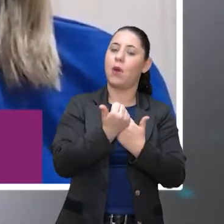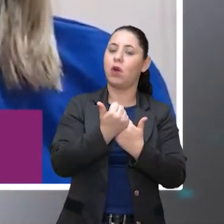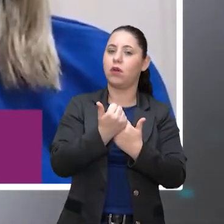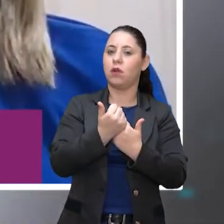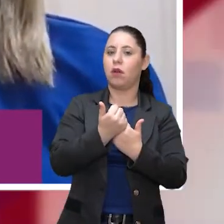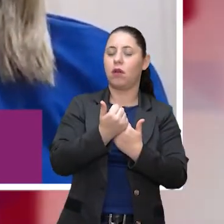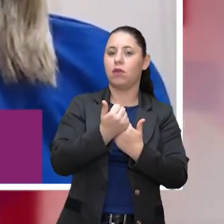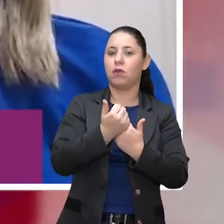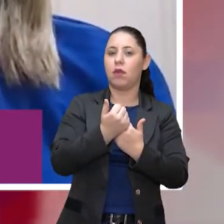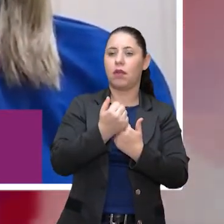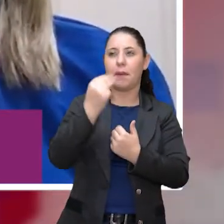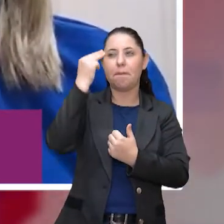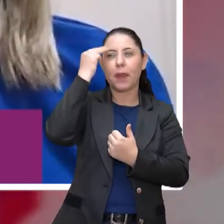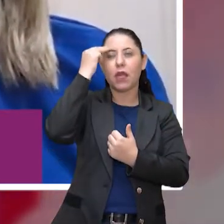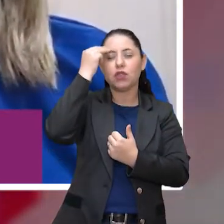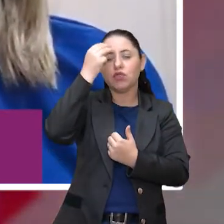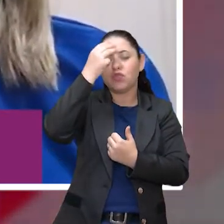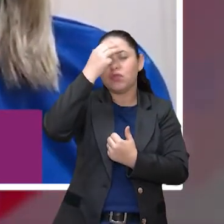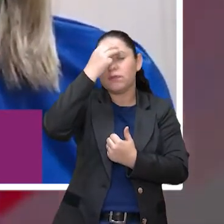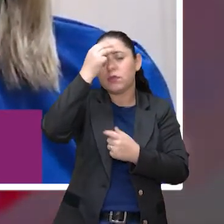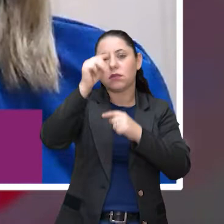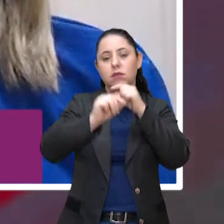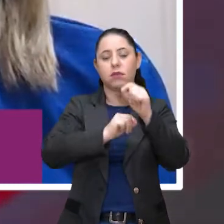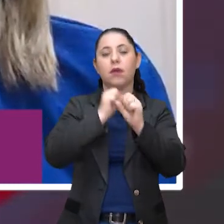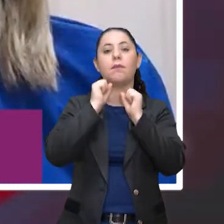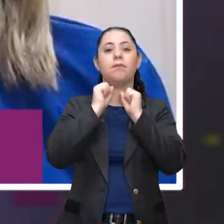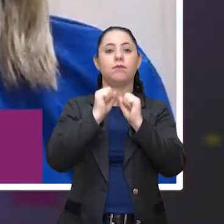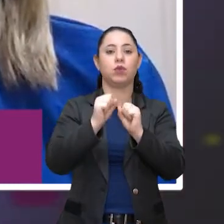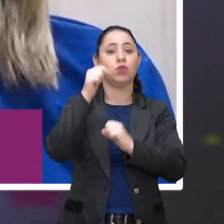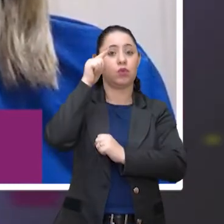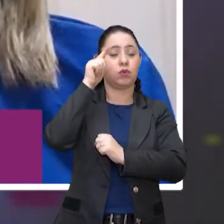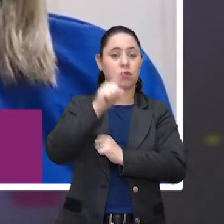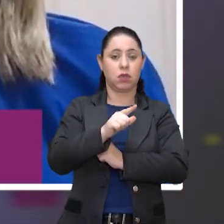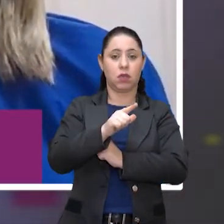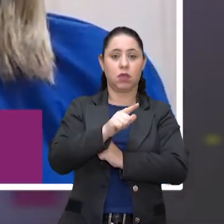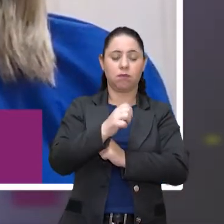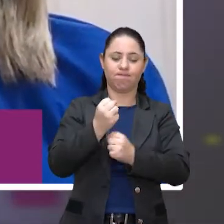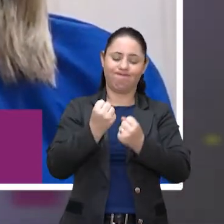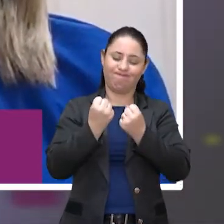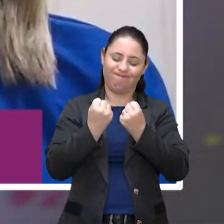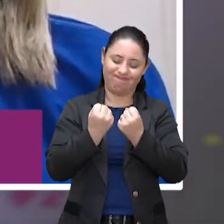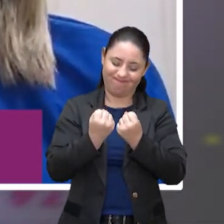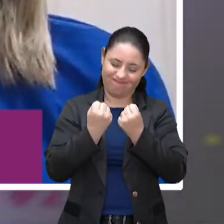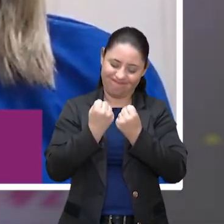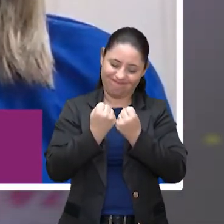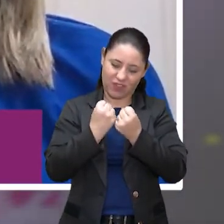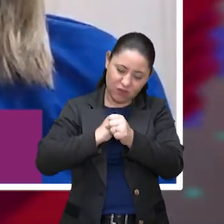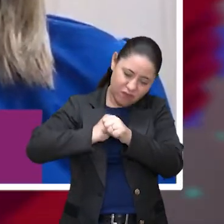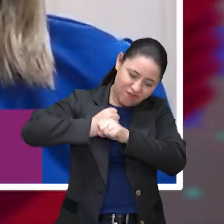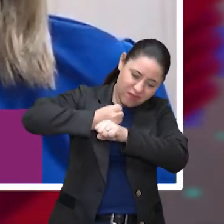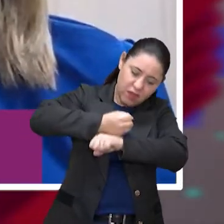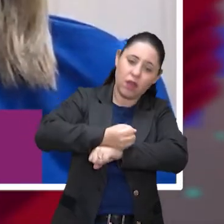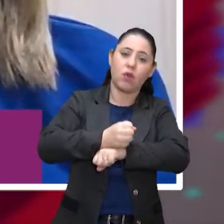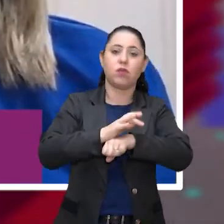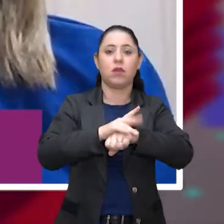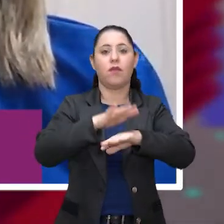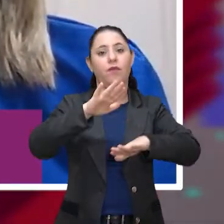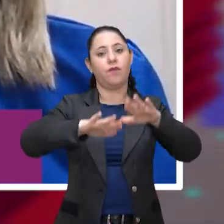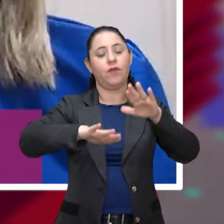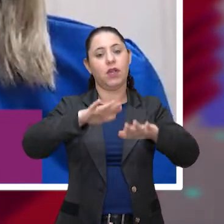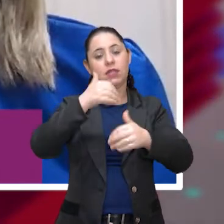desse emocional, para que ela consiga não só suportar a doença, mas também, às vezes,